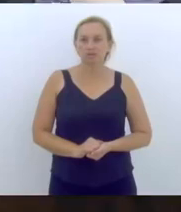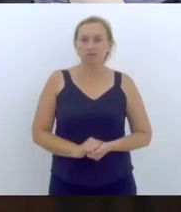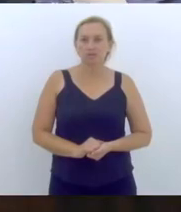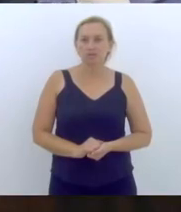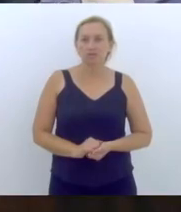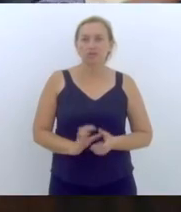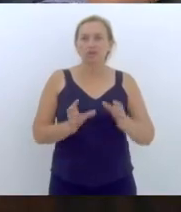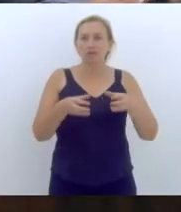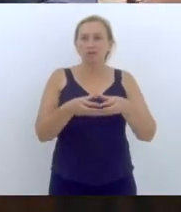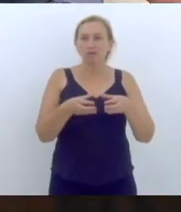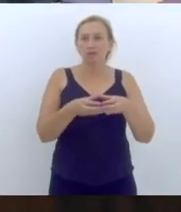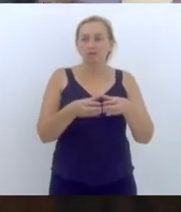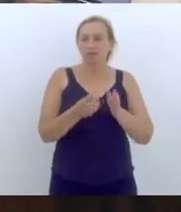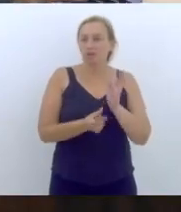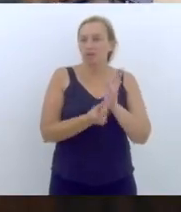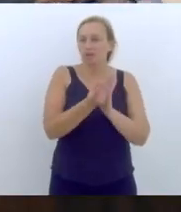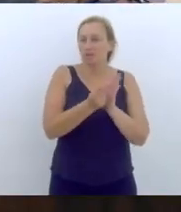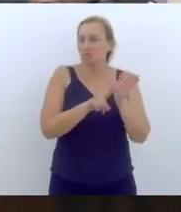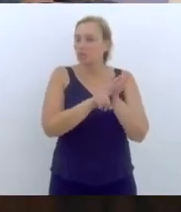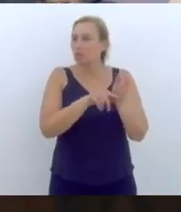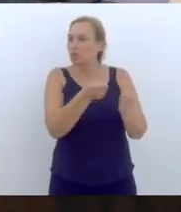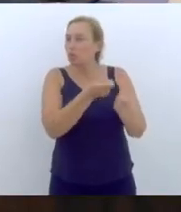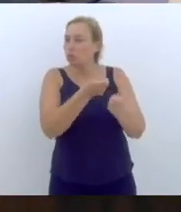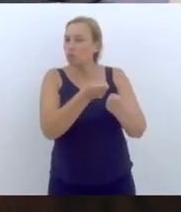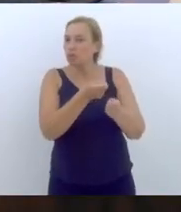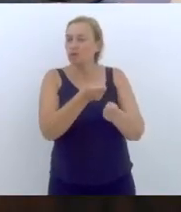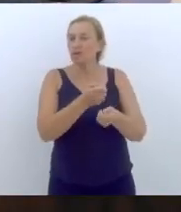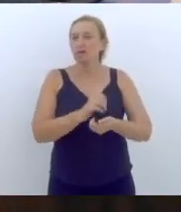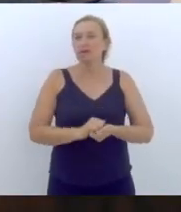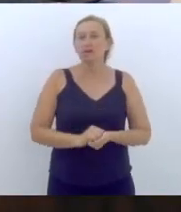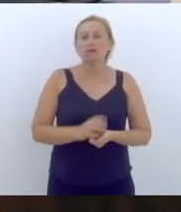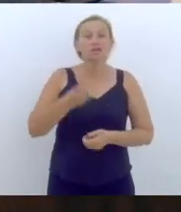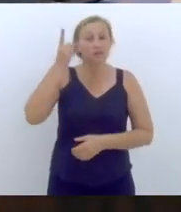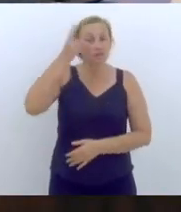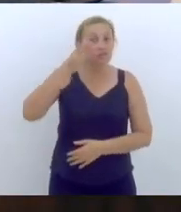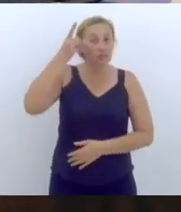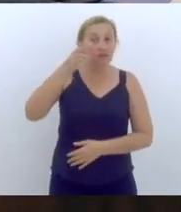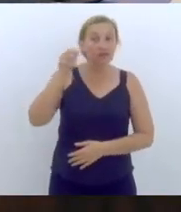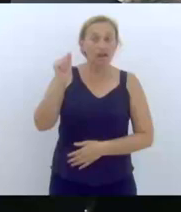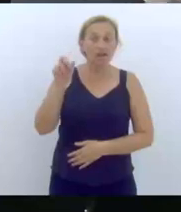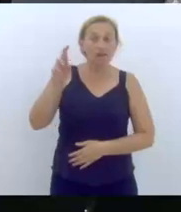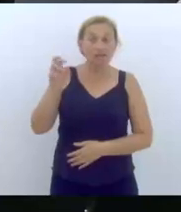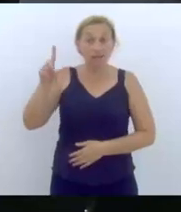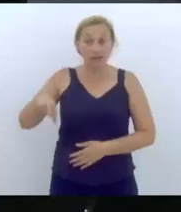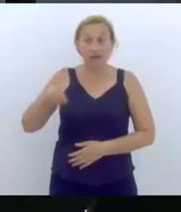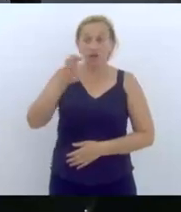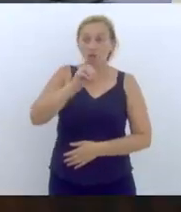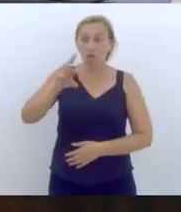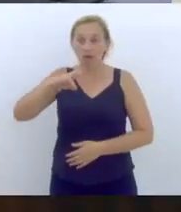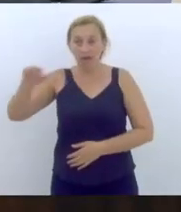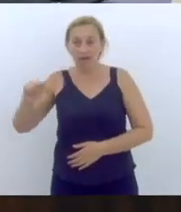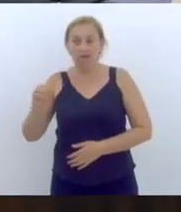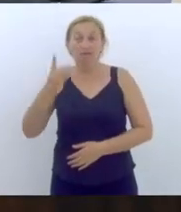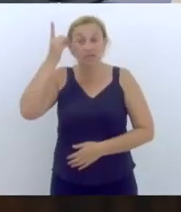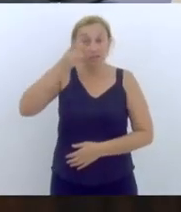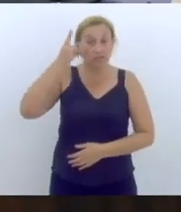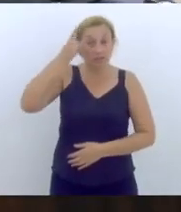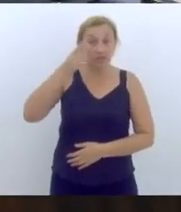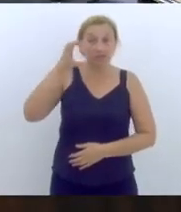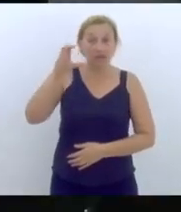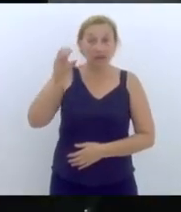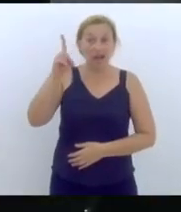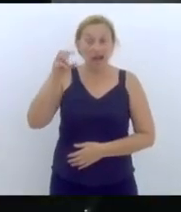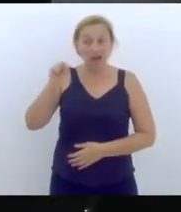Pela Comissão de Orçamento, Finanças, Fiscalização Financeira e Controle, deputado André Correa, deputado Carlos